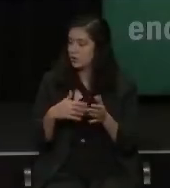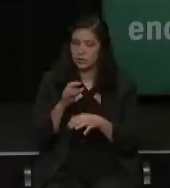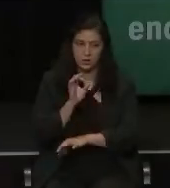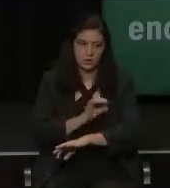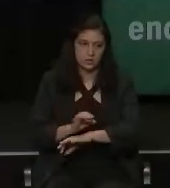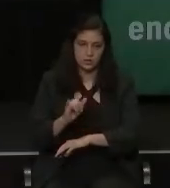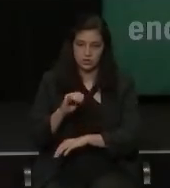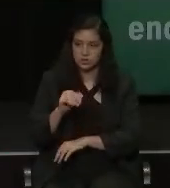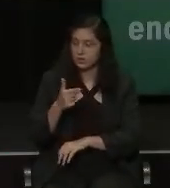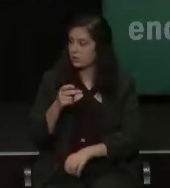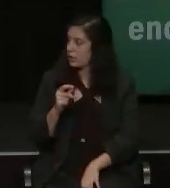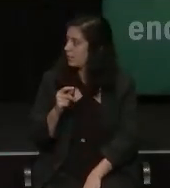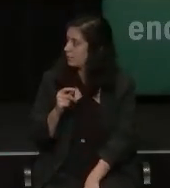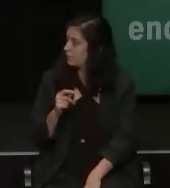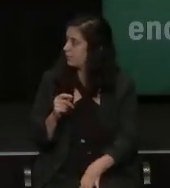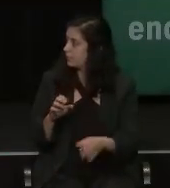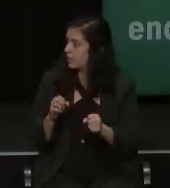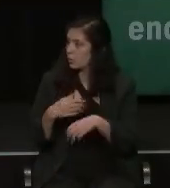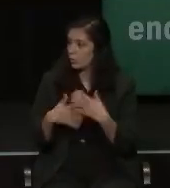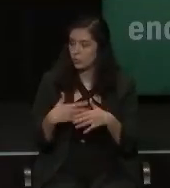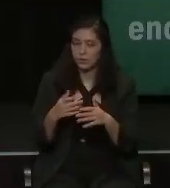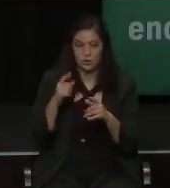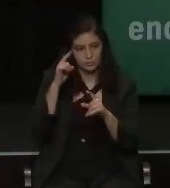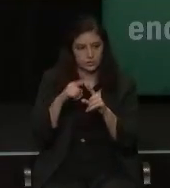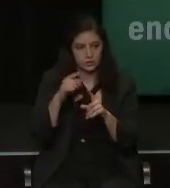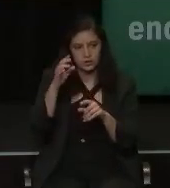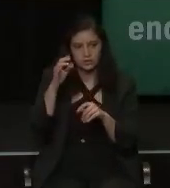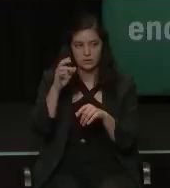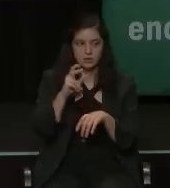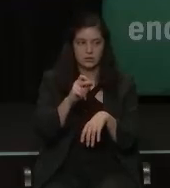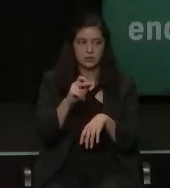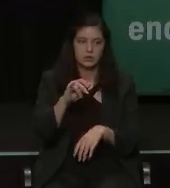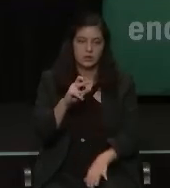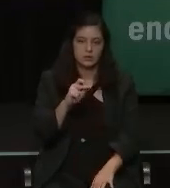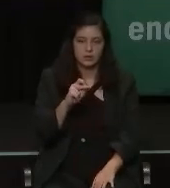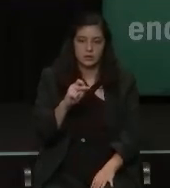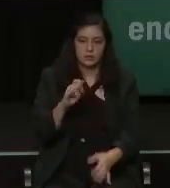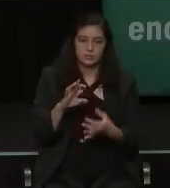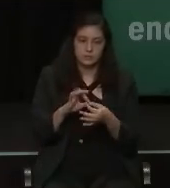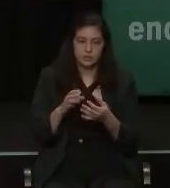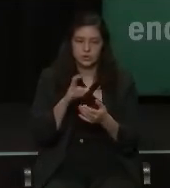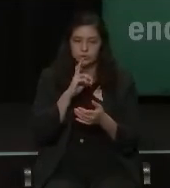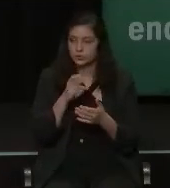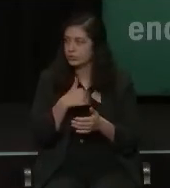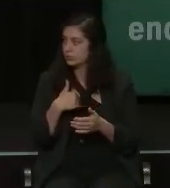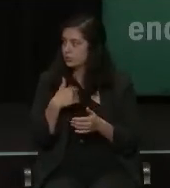do ISCTE, com aplicações móveis baseadas em inteligência artificial para respostas de saúde